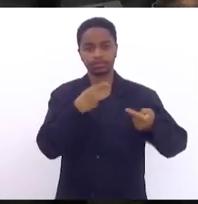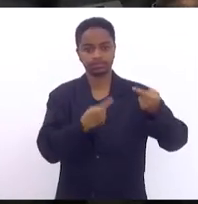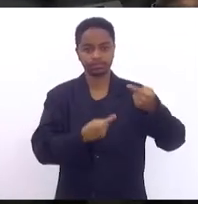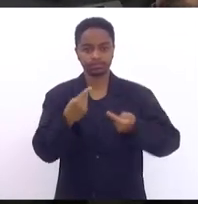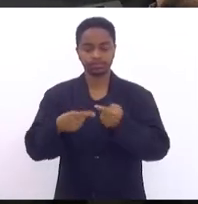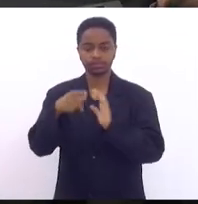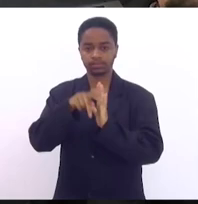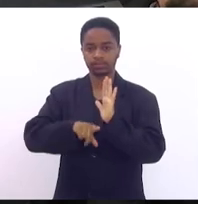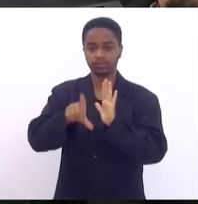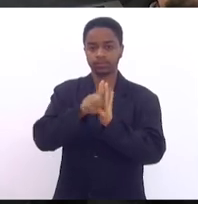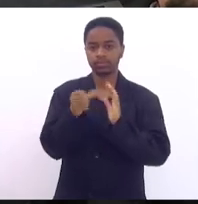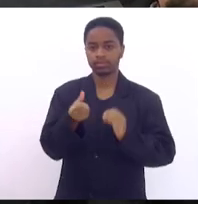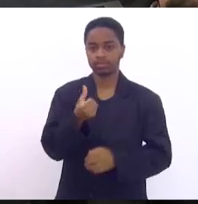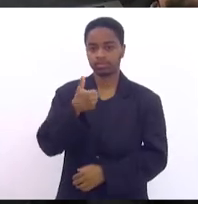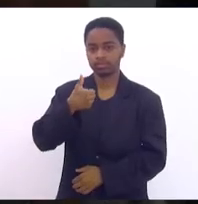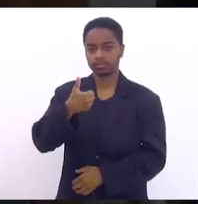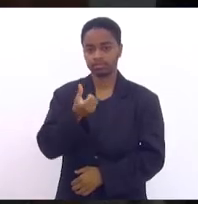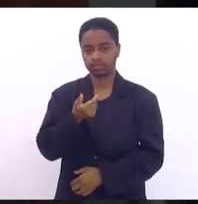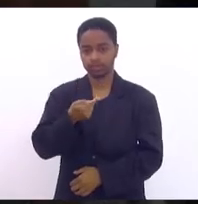PL